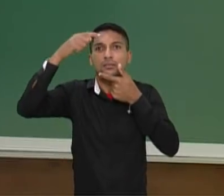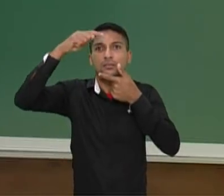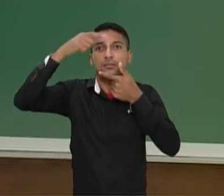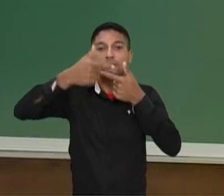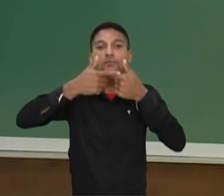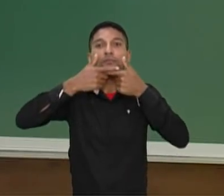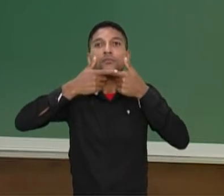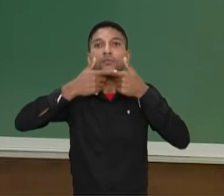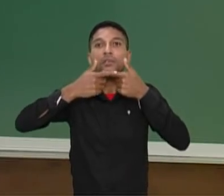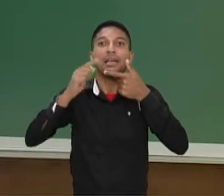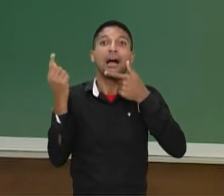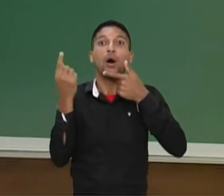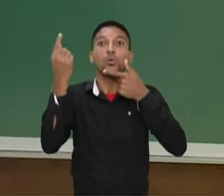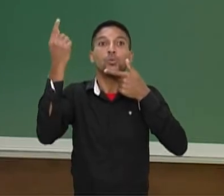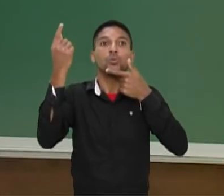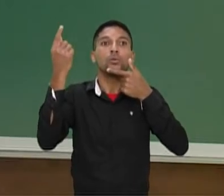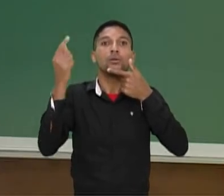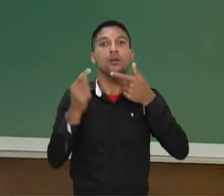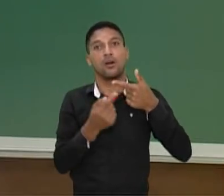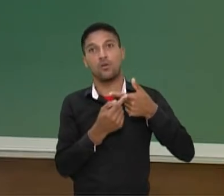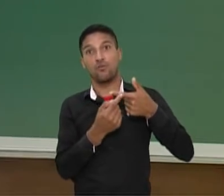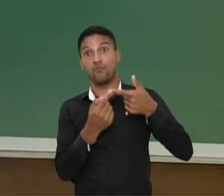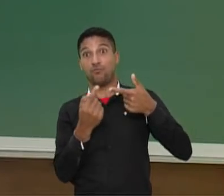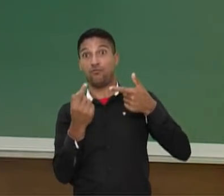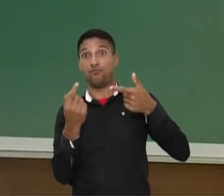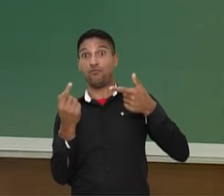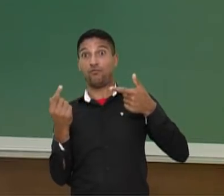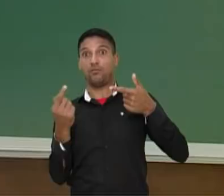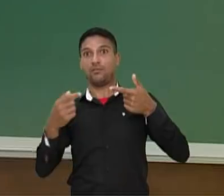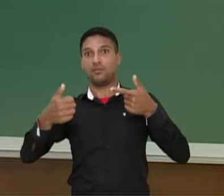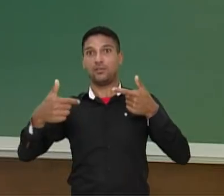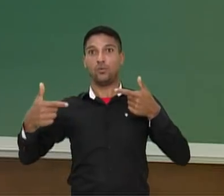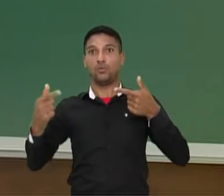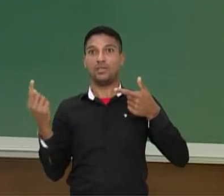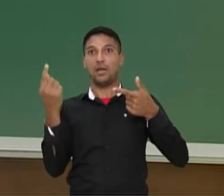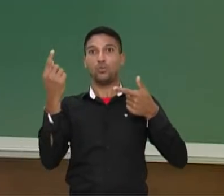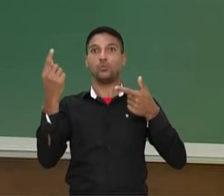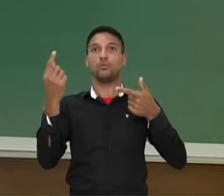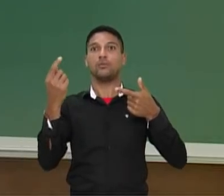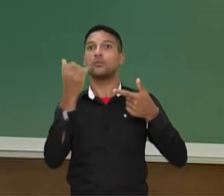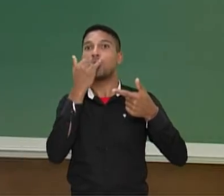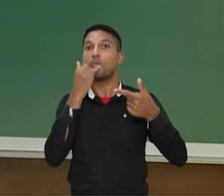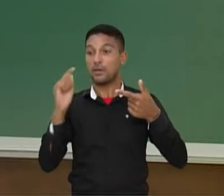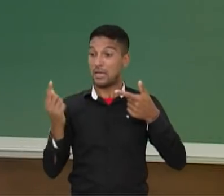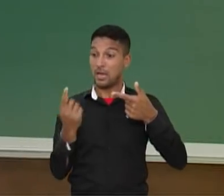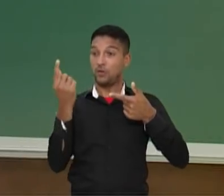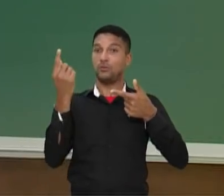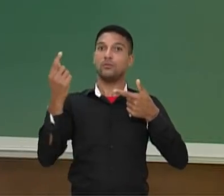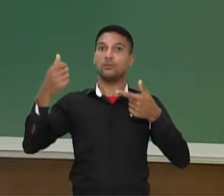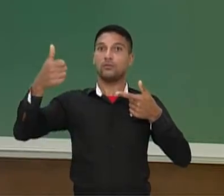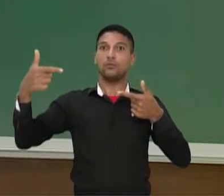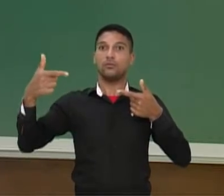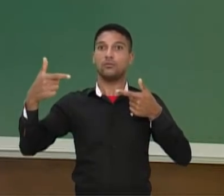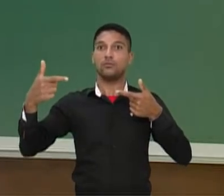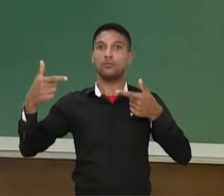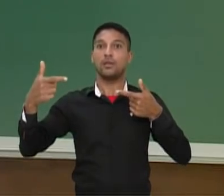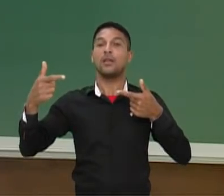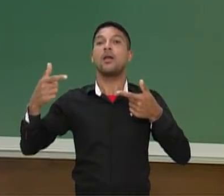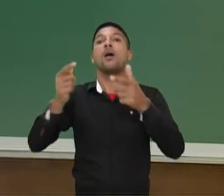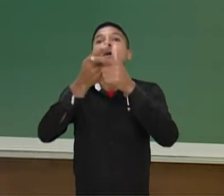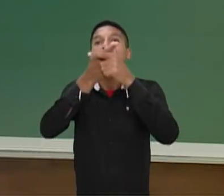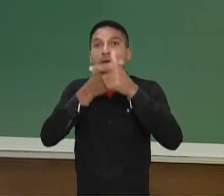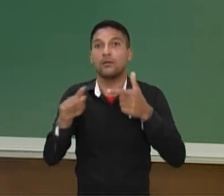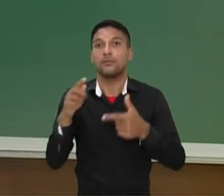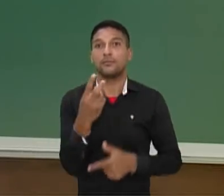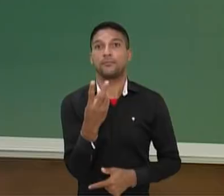ó. Esticando lá no final, ó. A altura é 12. E dividido por 2. Peguei as informações,